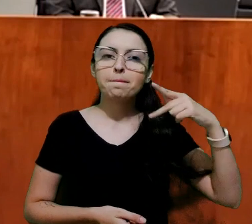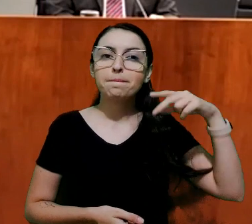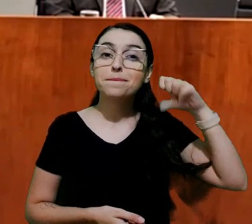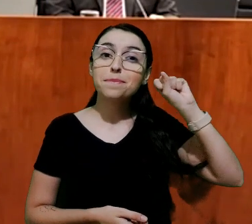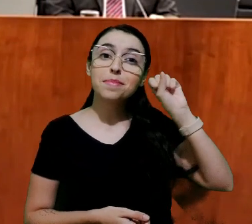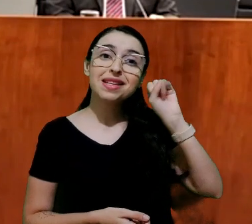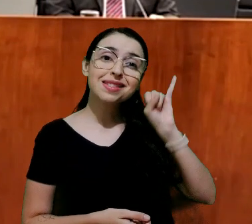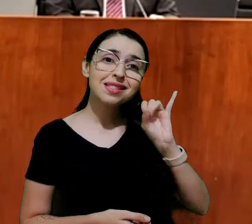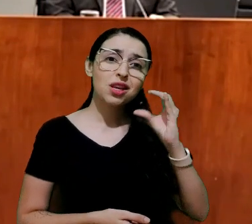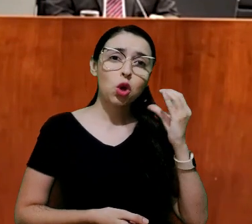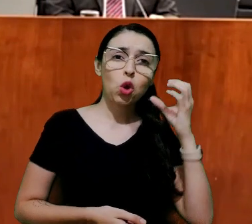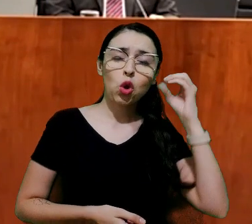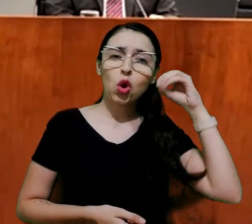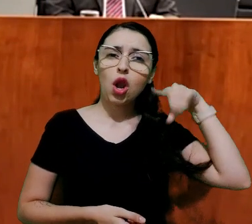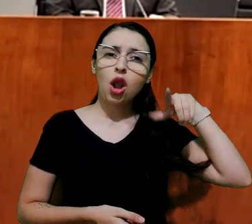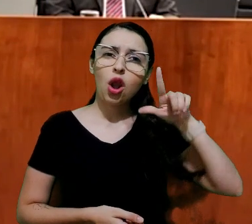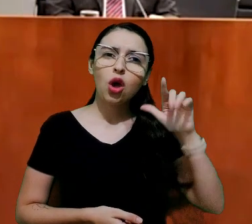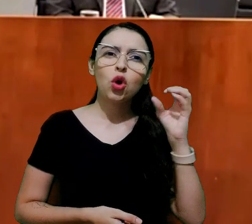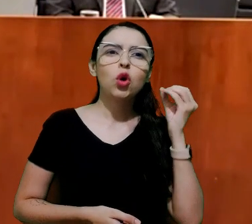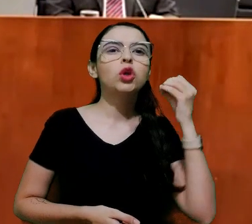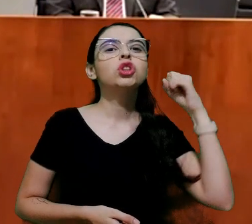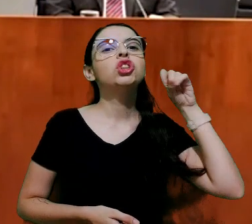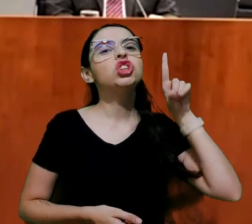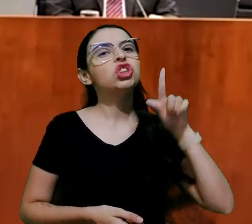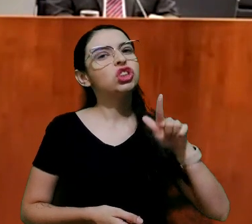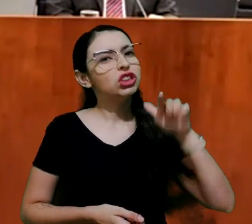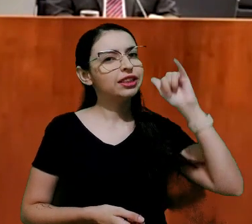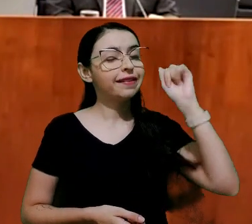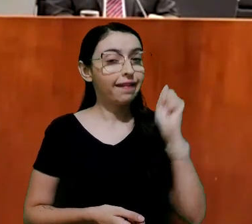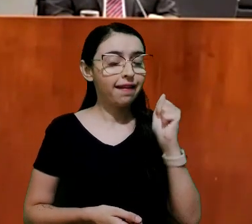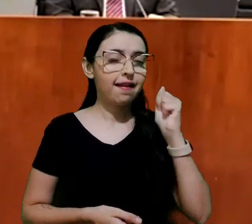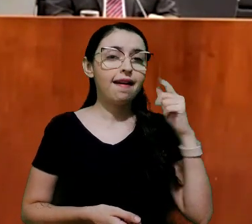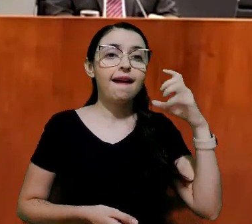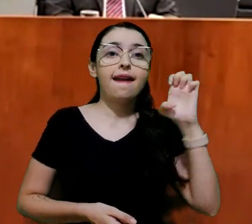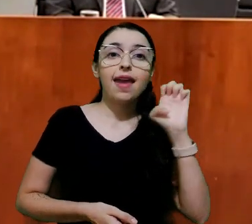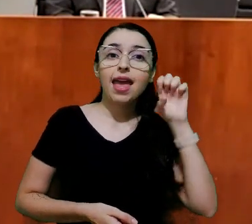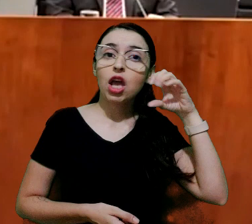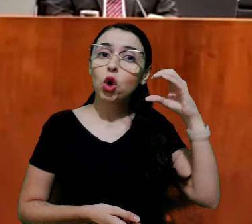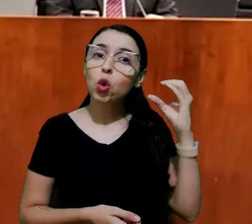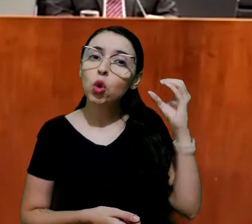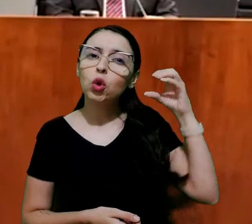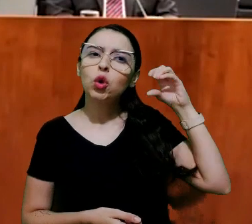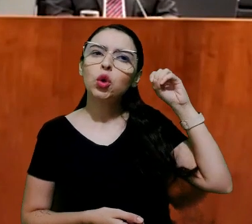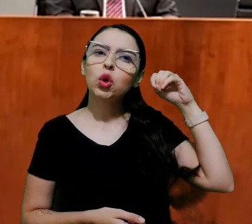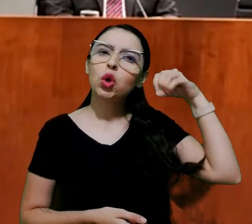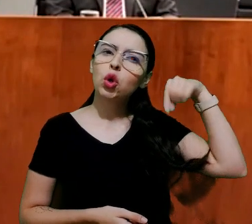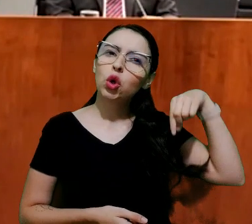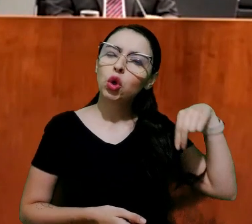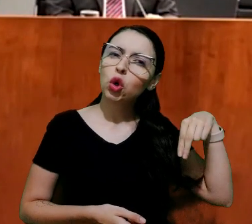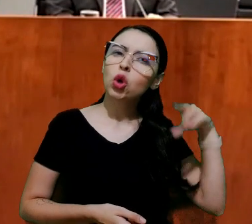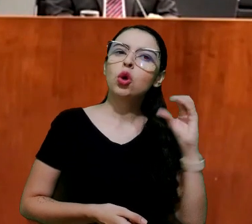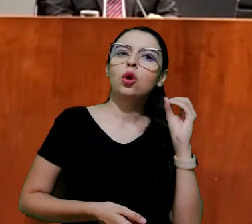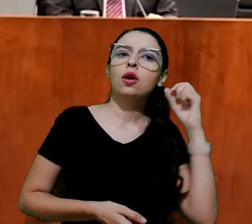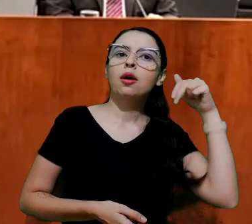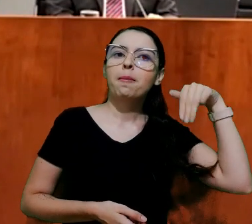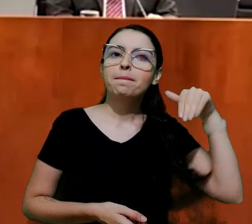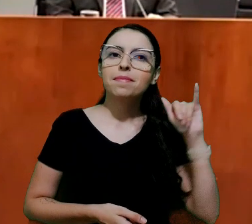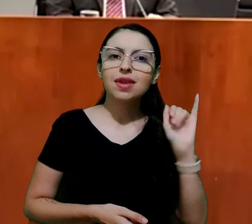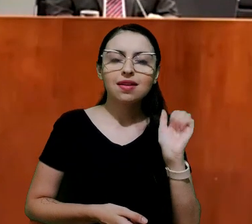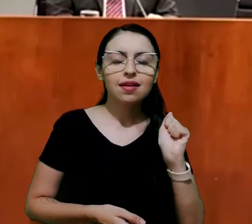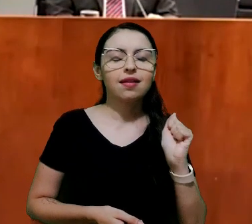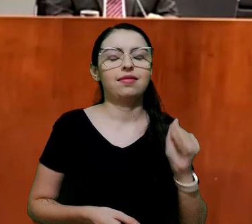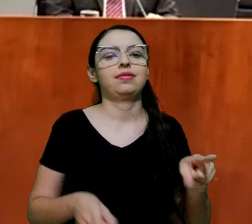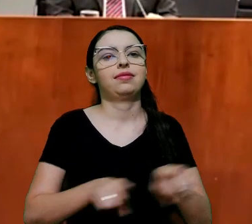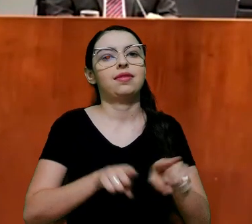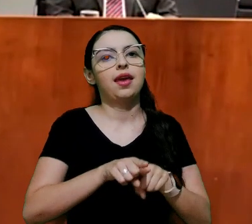ajudam, não há nenhuma dúvida, mas elas não nos bastam. Nós temos algo a mais para oferecer para